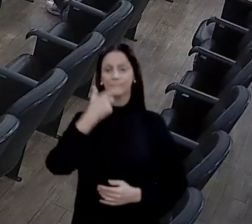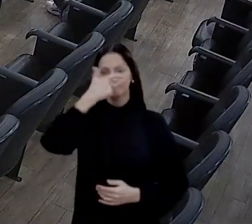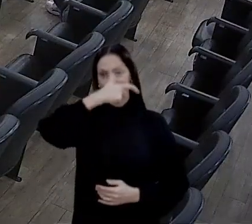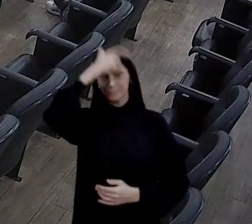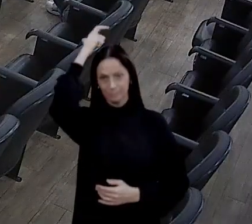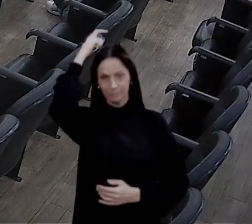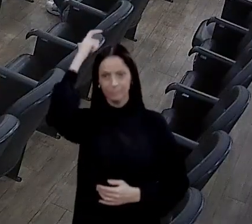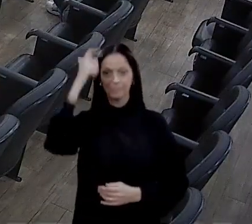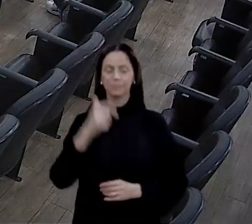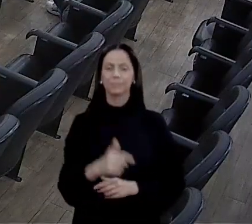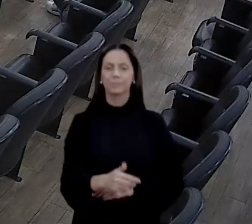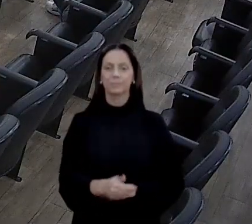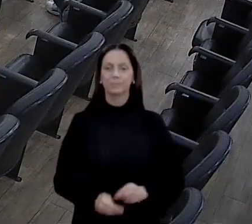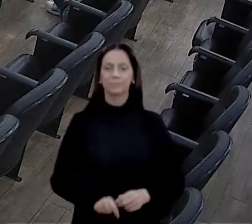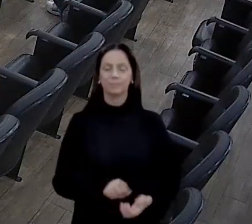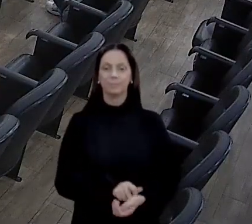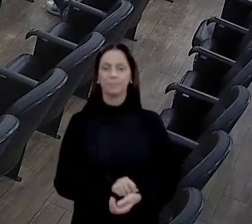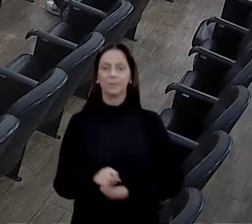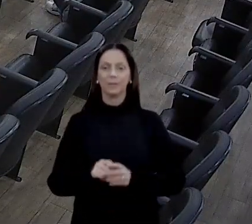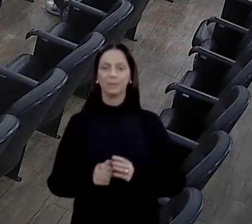Pereira.